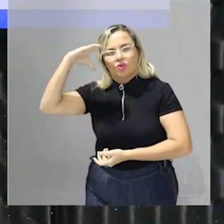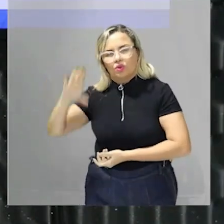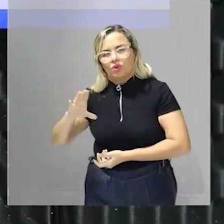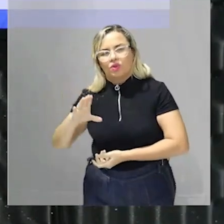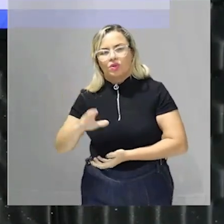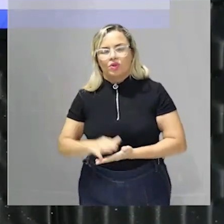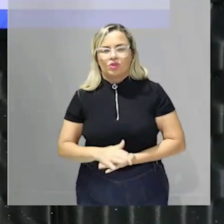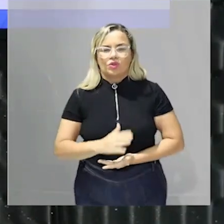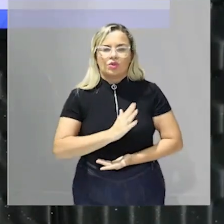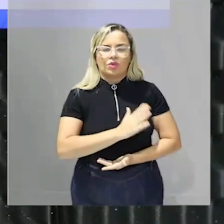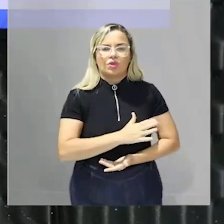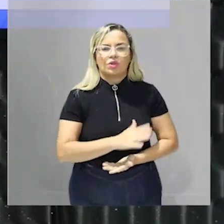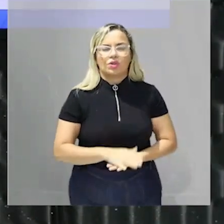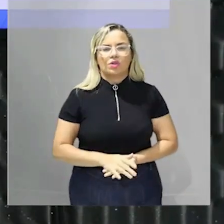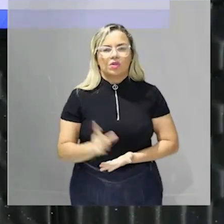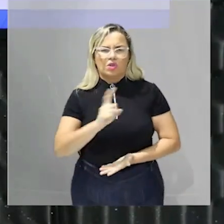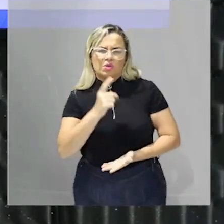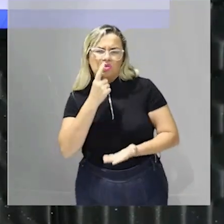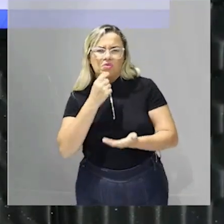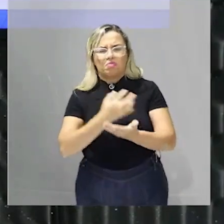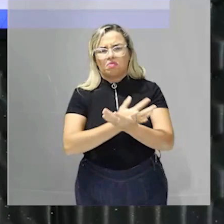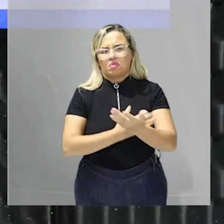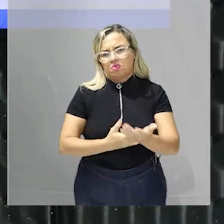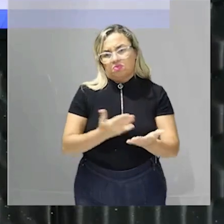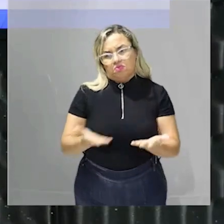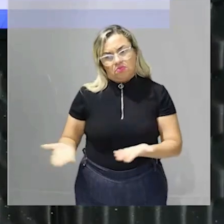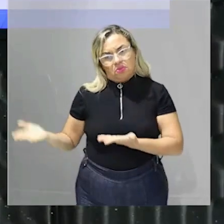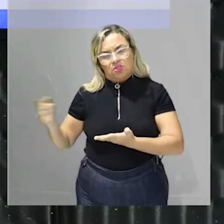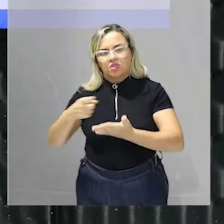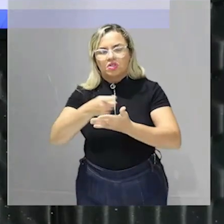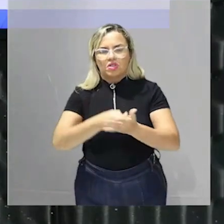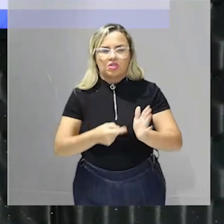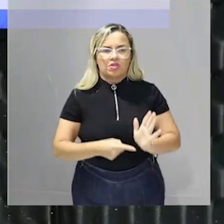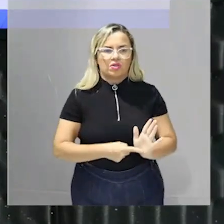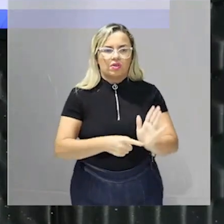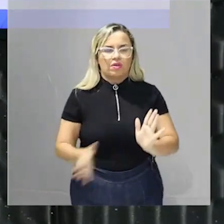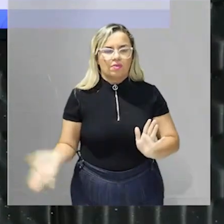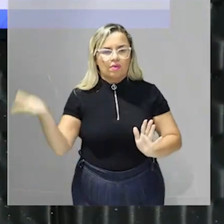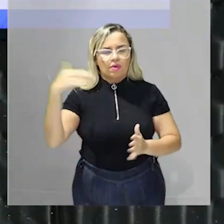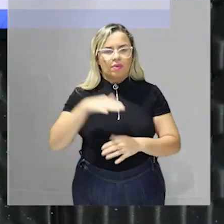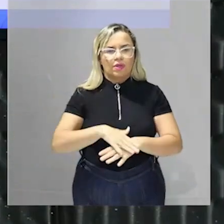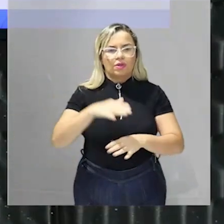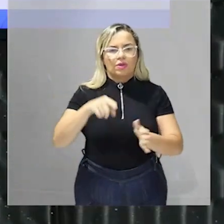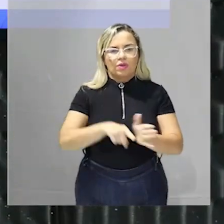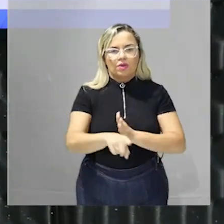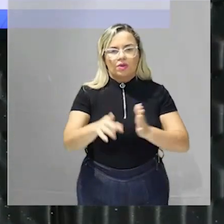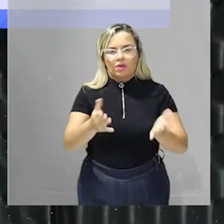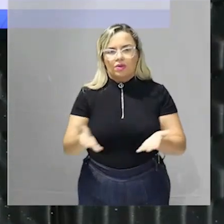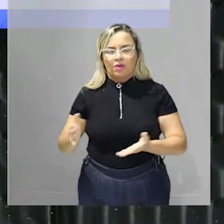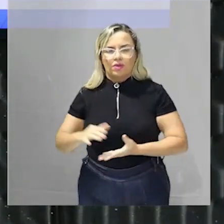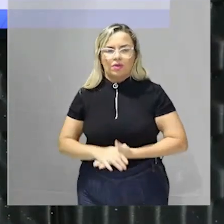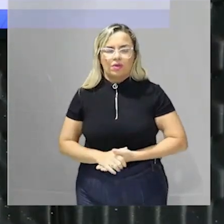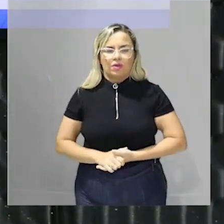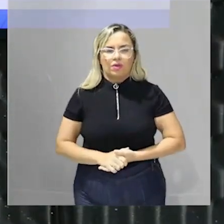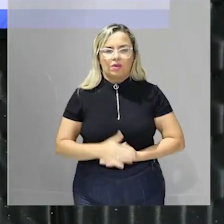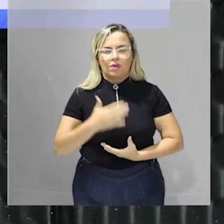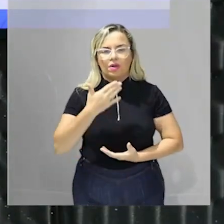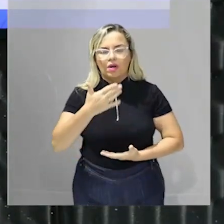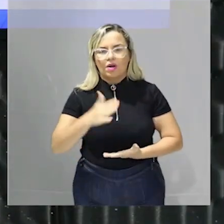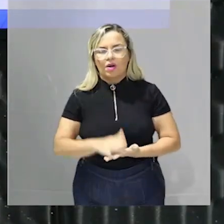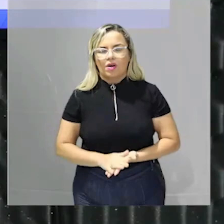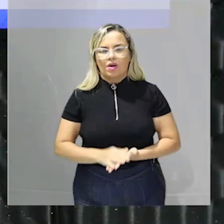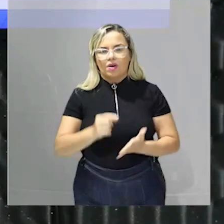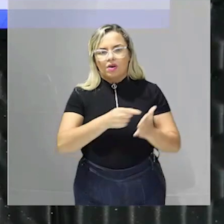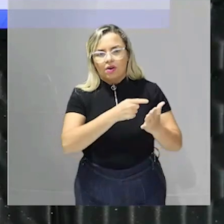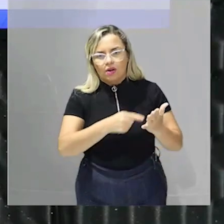não necessariamente de sangue, nesse texto. Vamos adiante para mais uma. Nesse texto também ele pede para assinalar